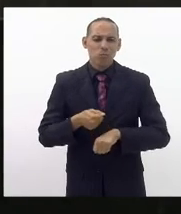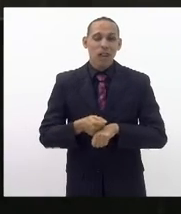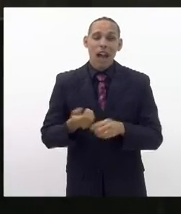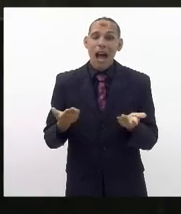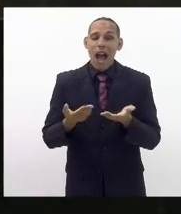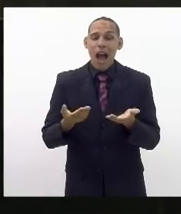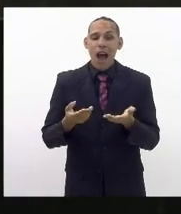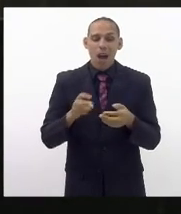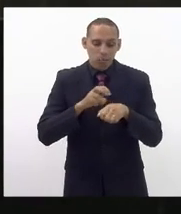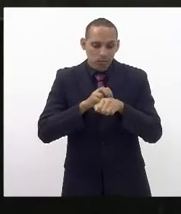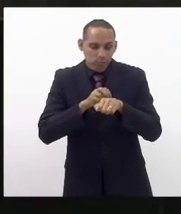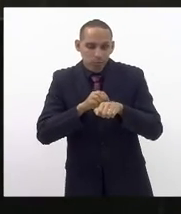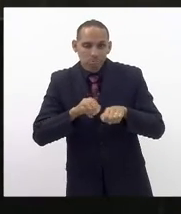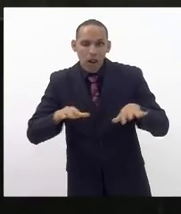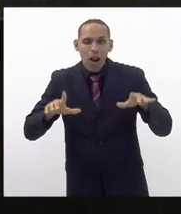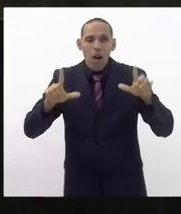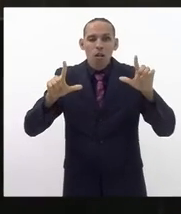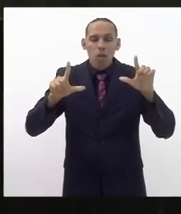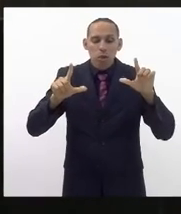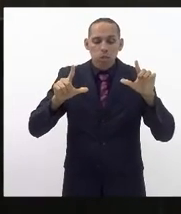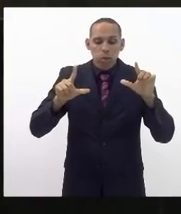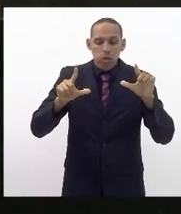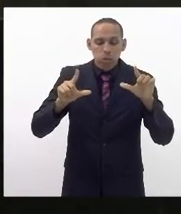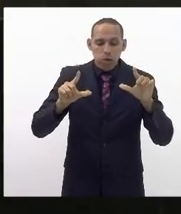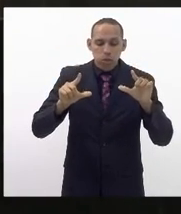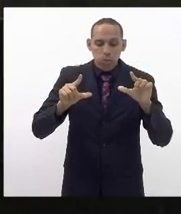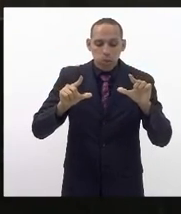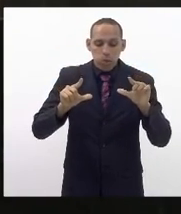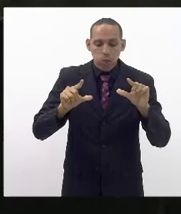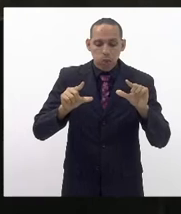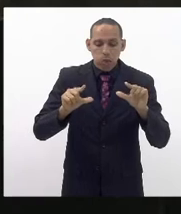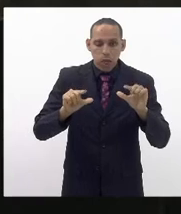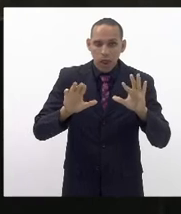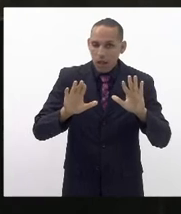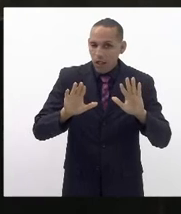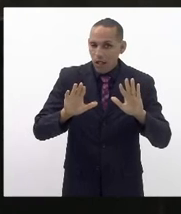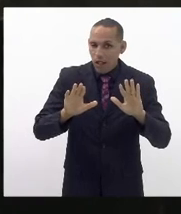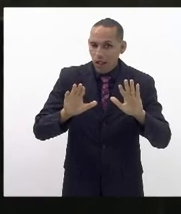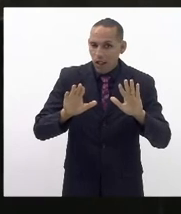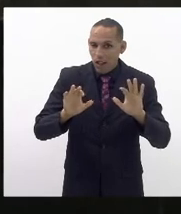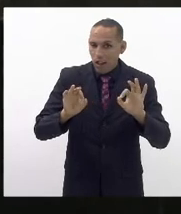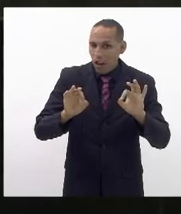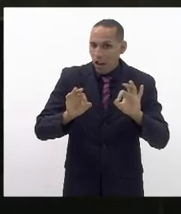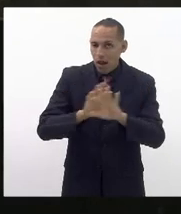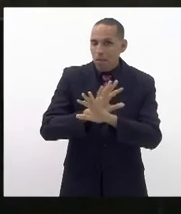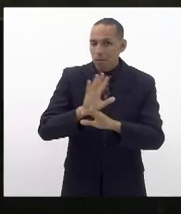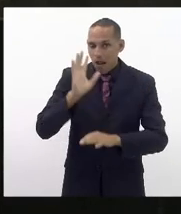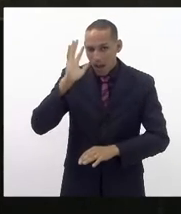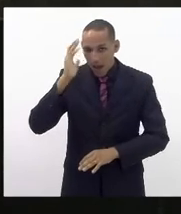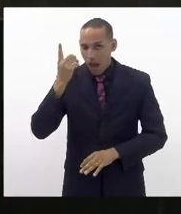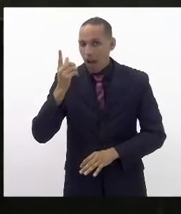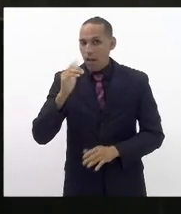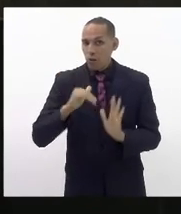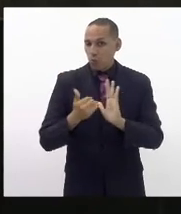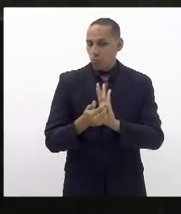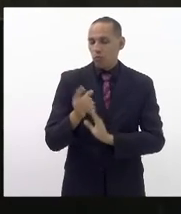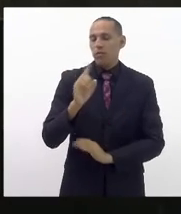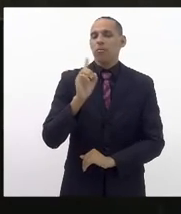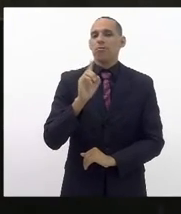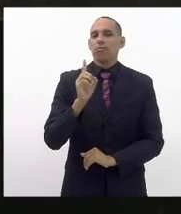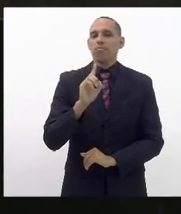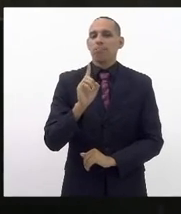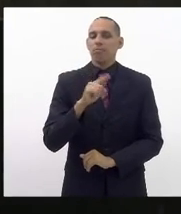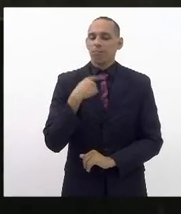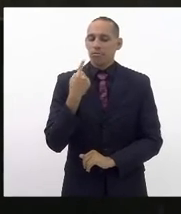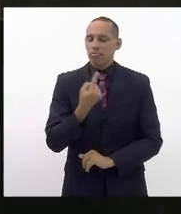agora ameniza, mas que ainda não se resolveu totalmente, né? Que